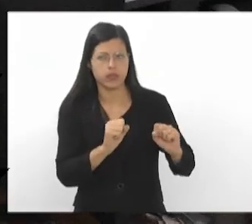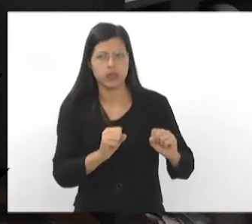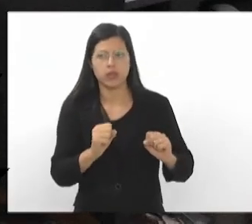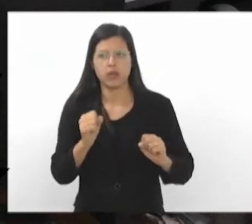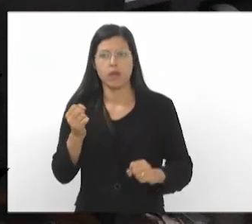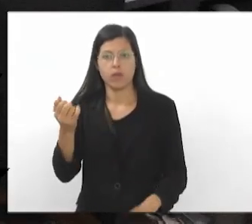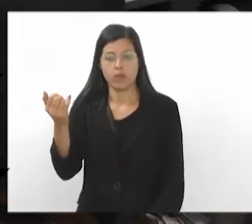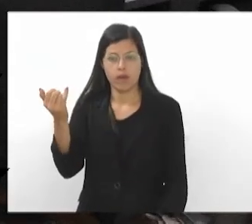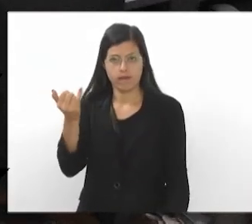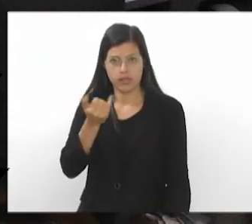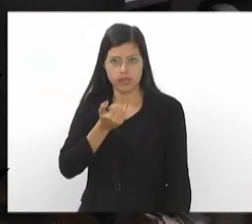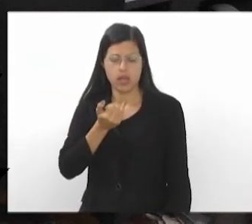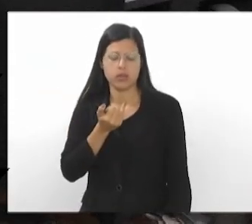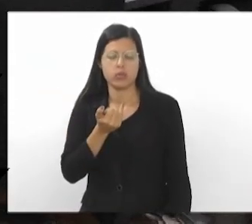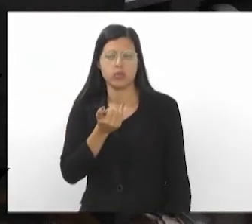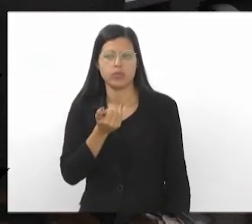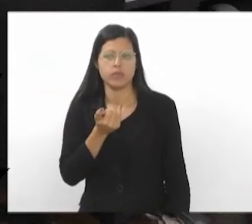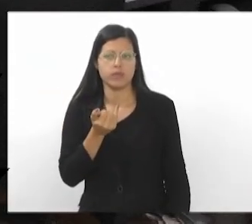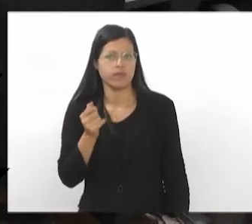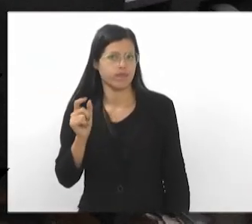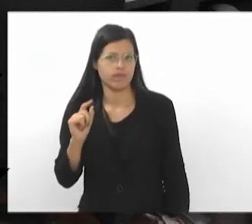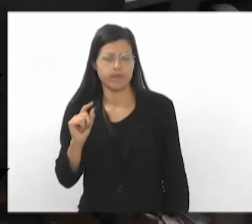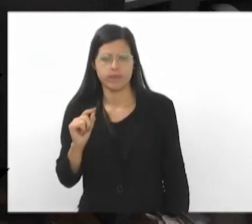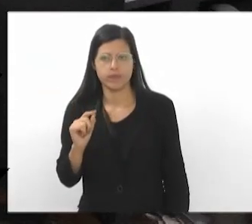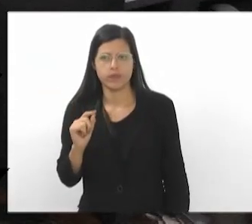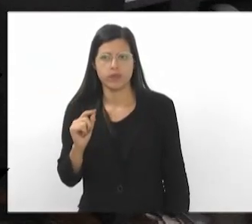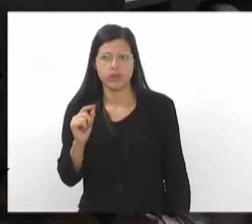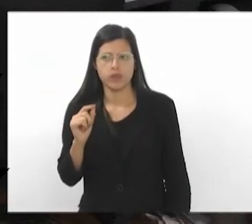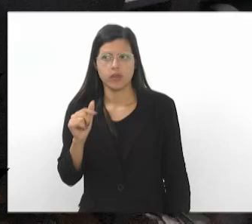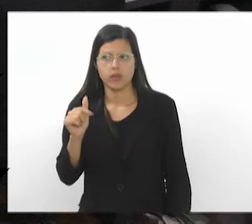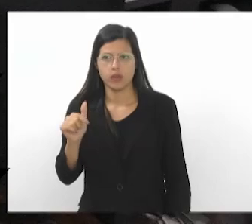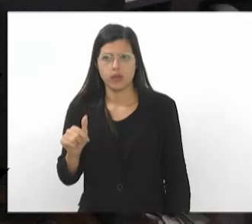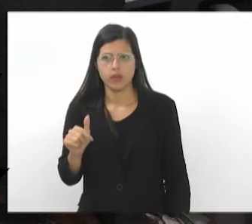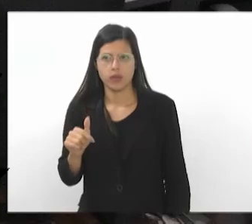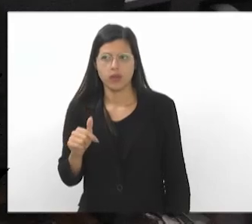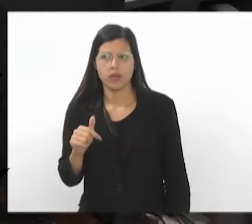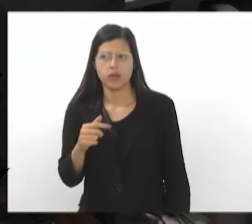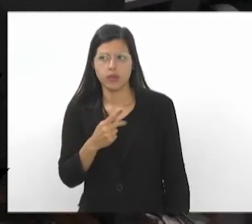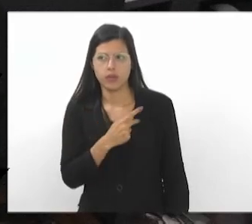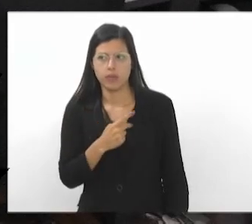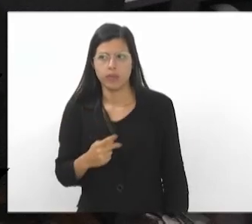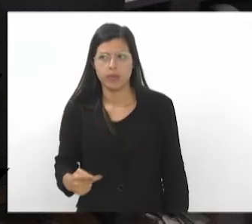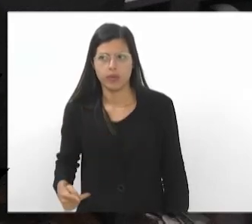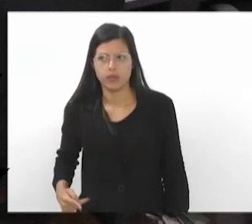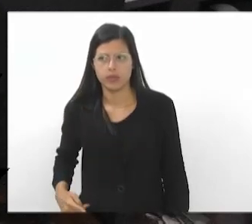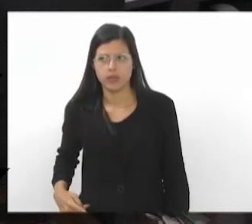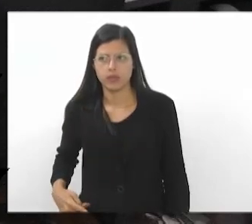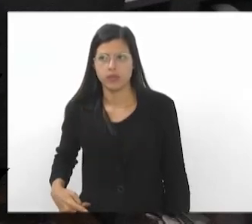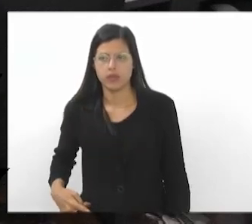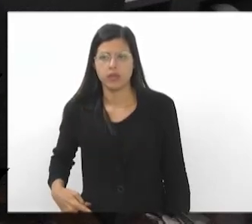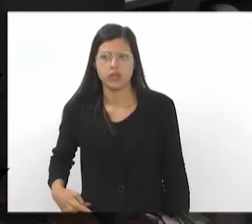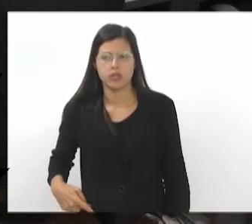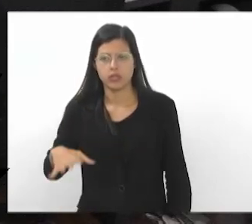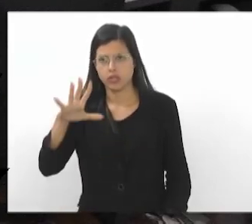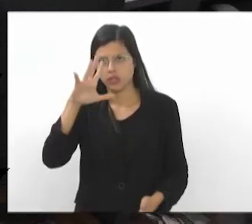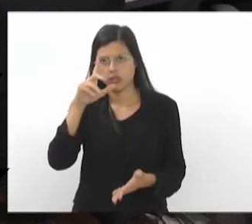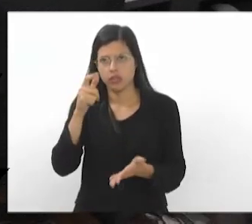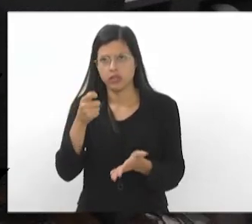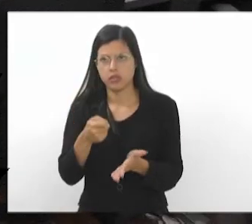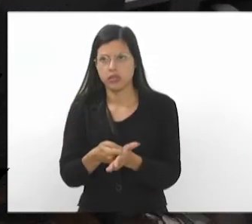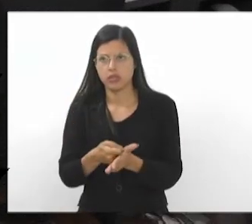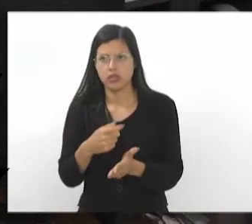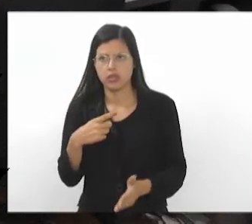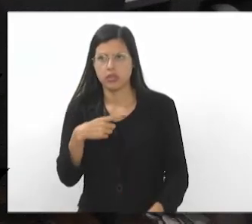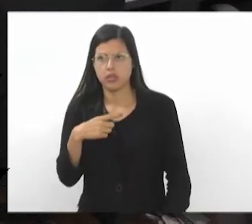agora há pouco que Vossa Excelência, monocraticamente, decidiu que tem